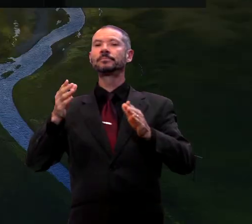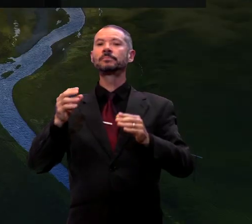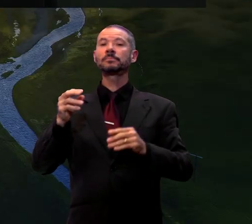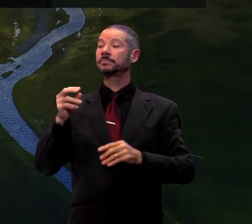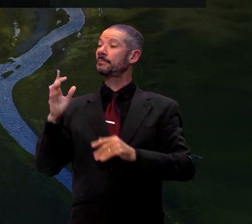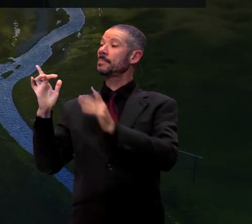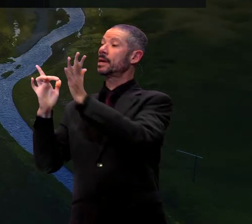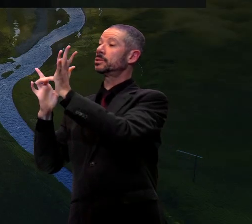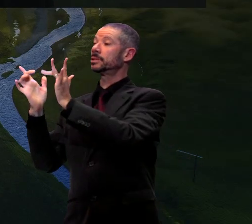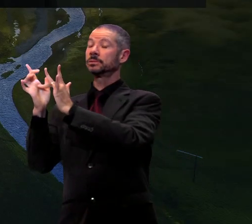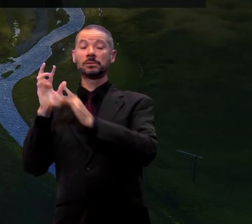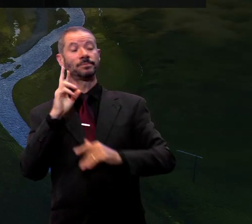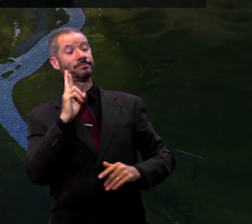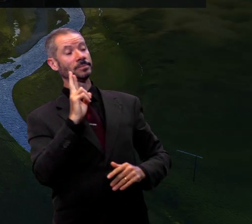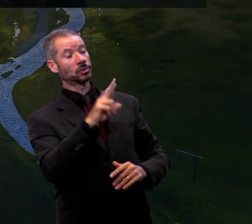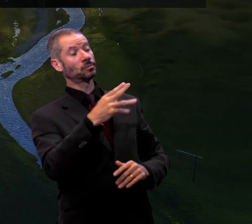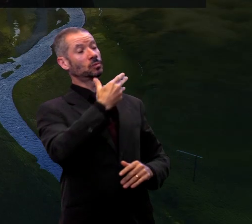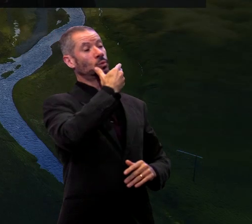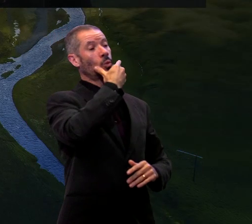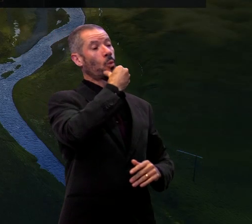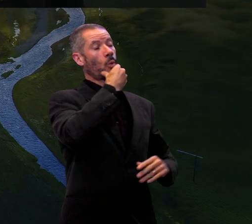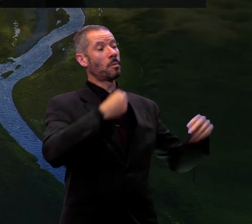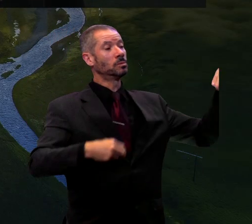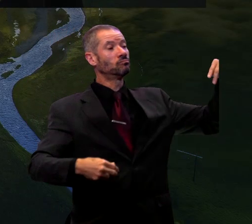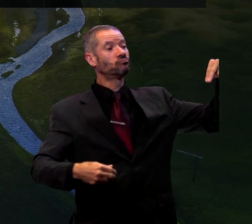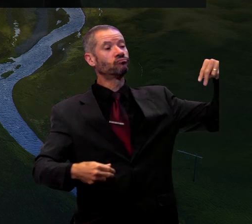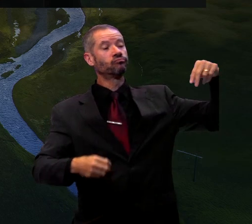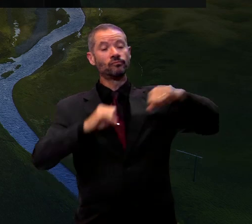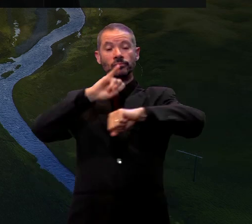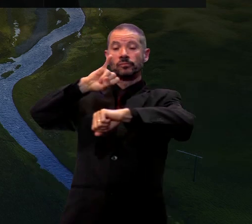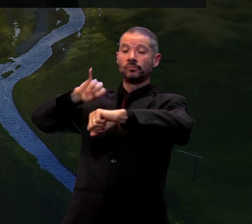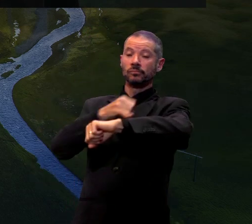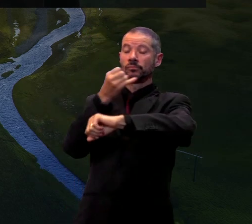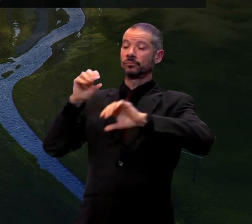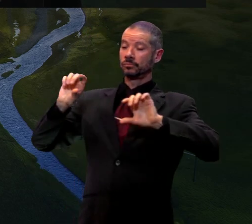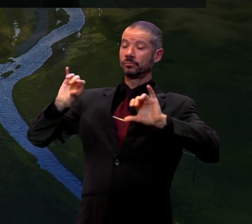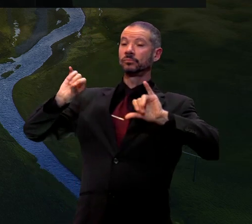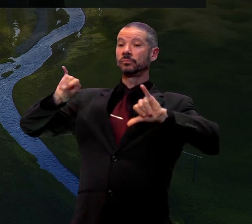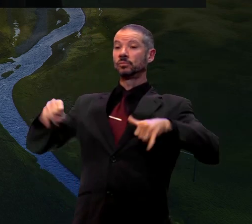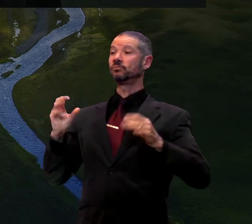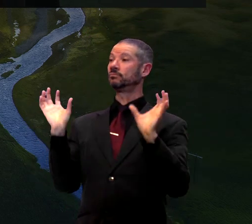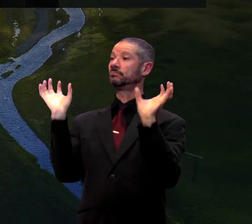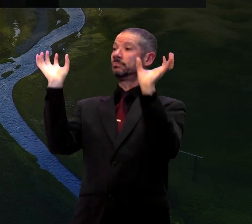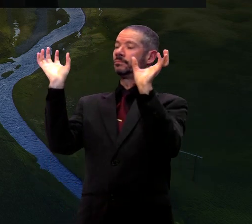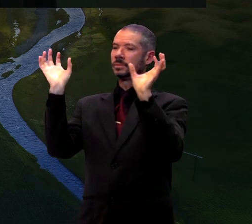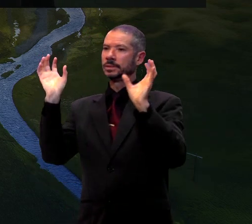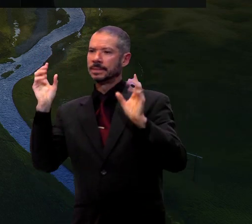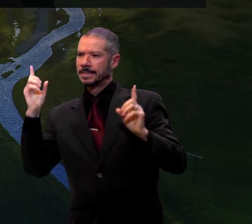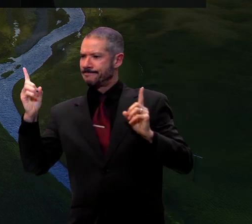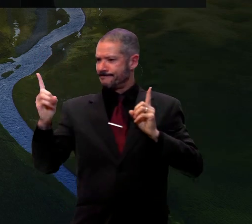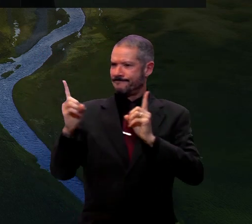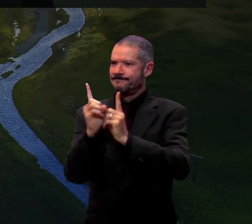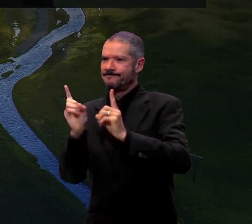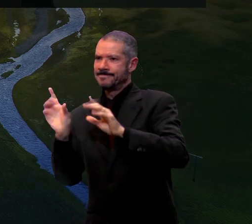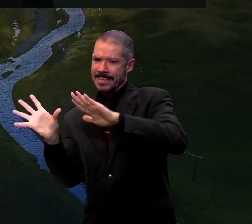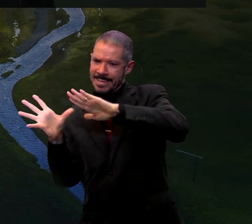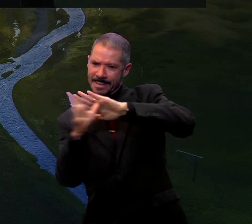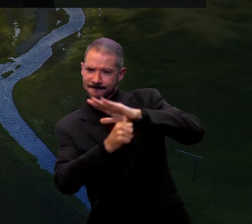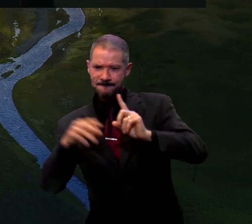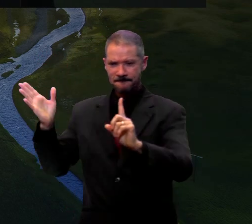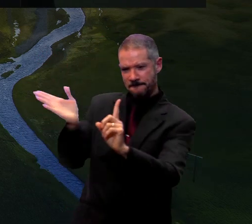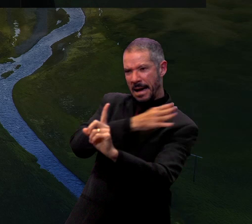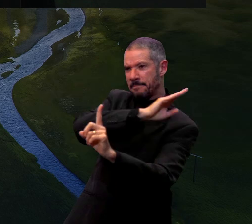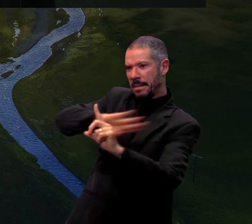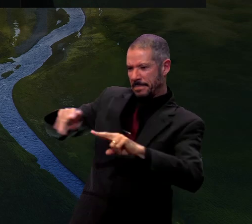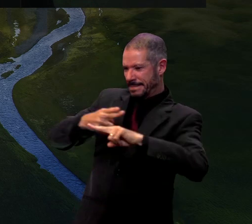resposta Jesus disse, um homem descia de Jerusalém para Jericó, quando caiu nas mãos de assaltantes, eles tiraram as roupas, espancaram-no